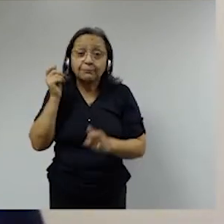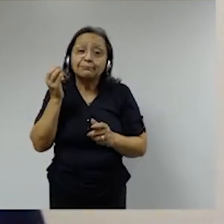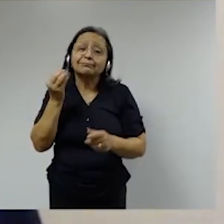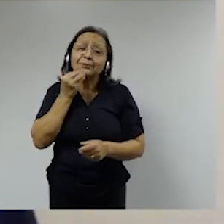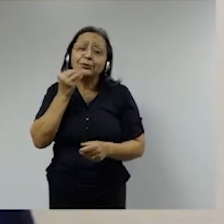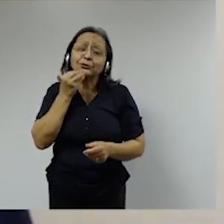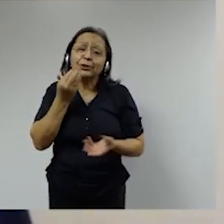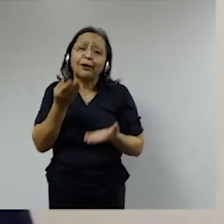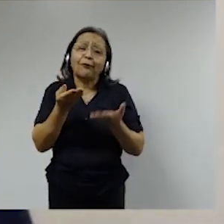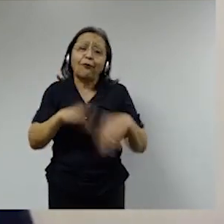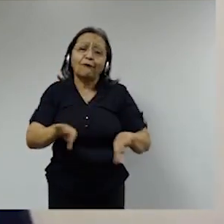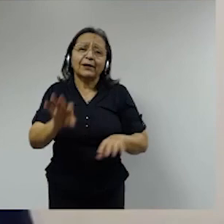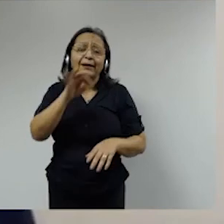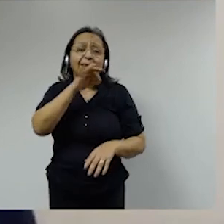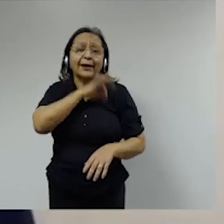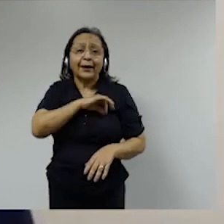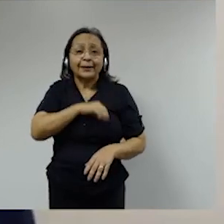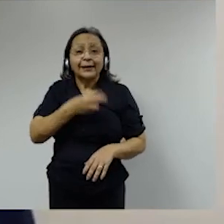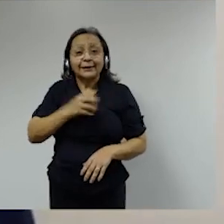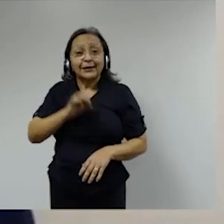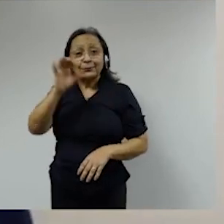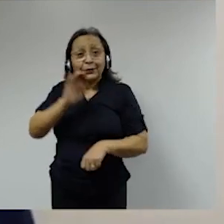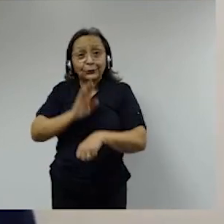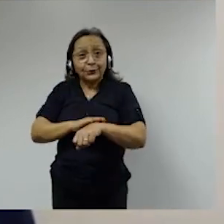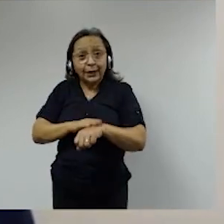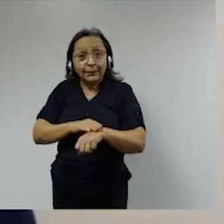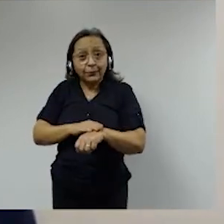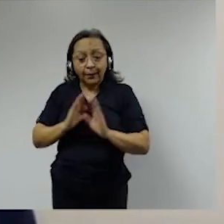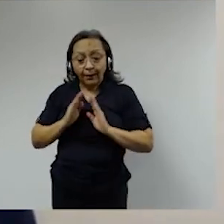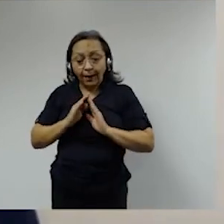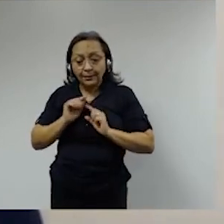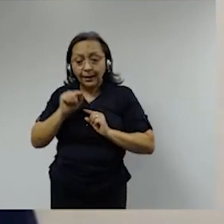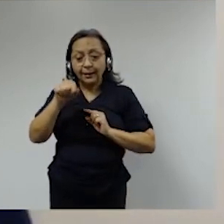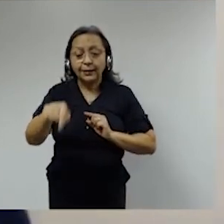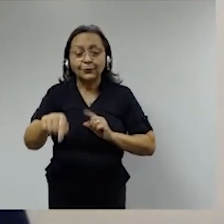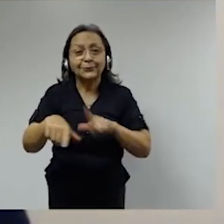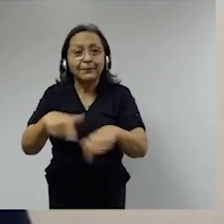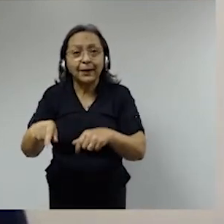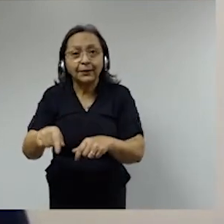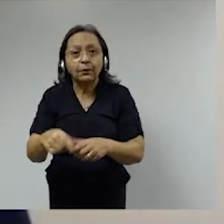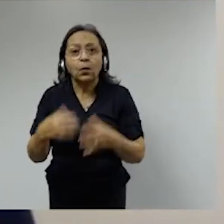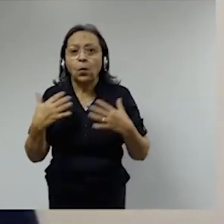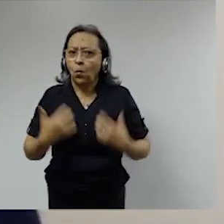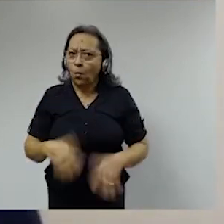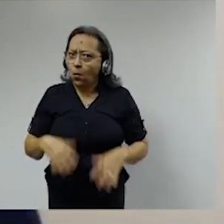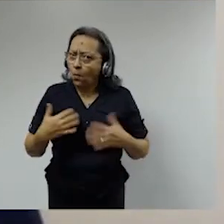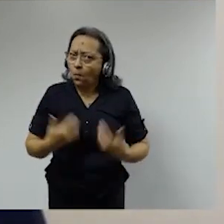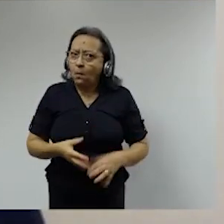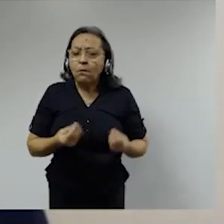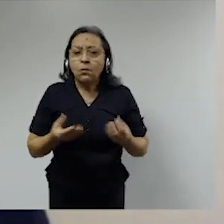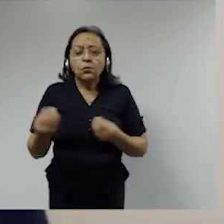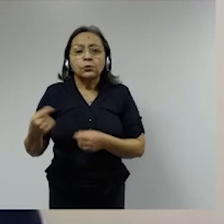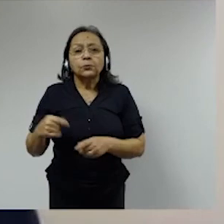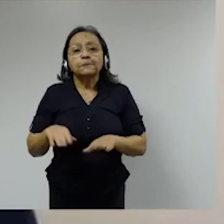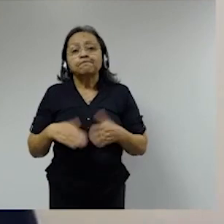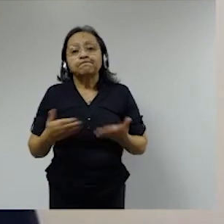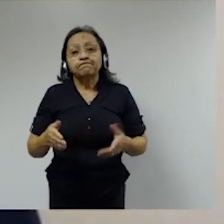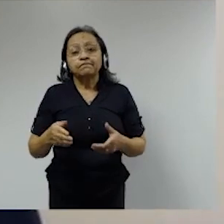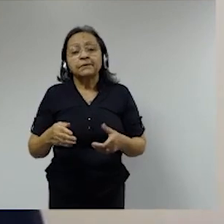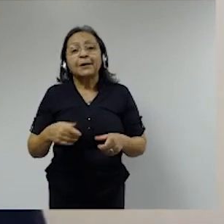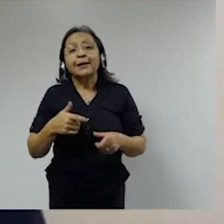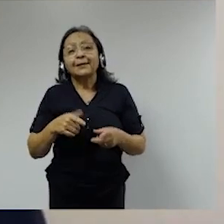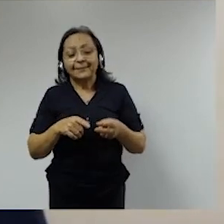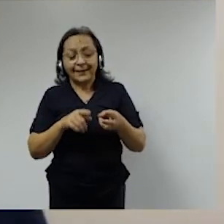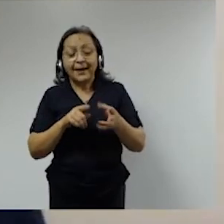renda 30% do tempo que perde para se deslocar até o escritório. Veja que o número é bastante expressivo. Diz mais essa